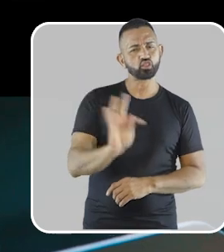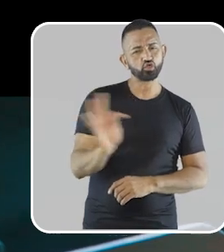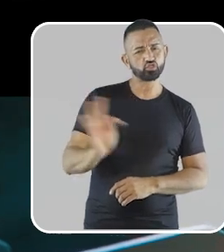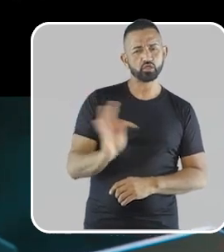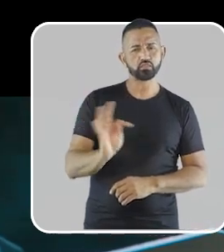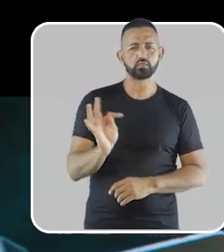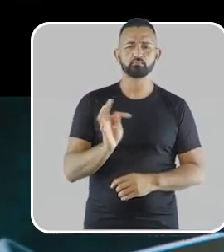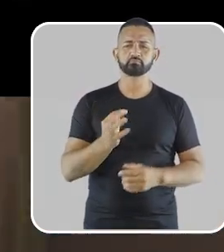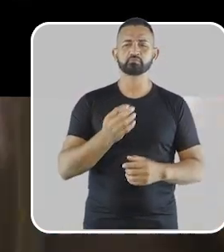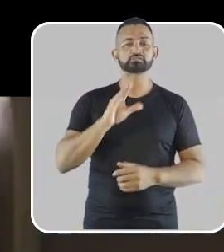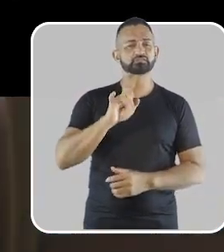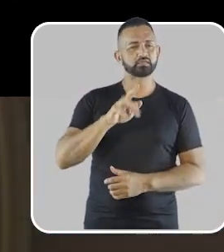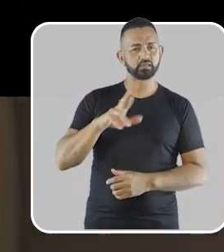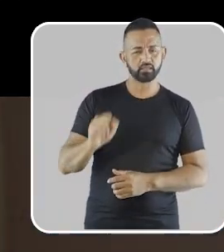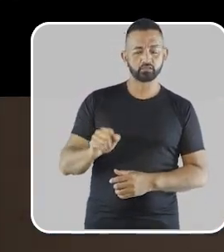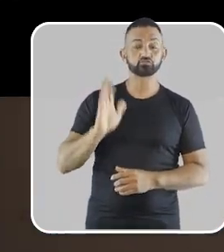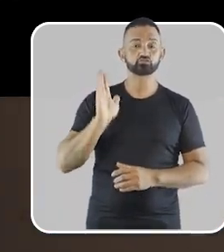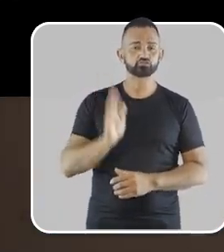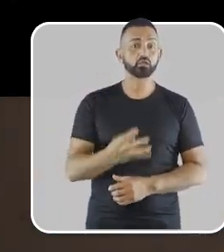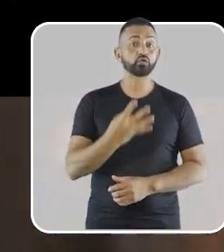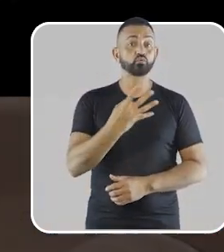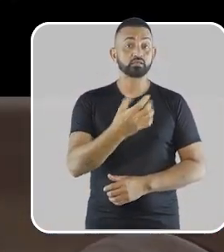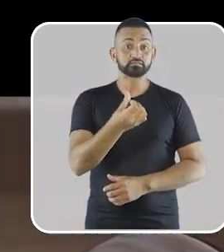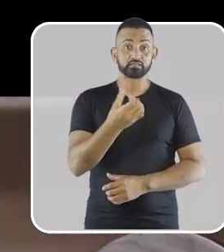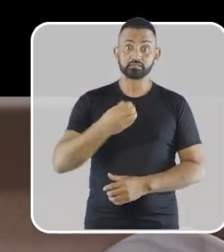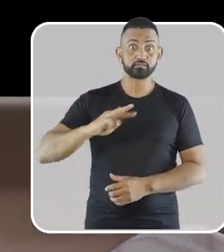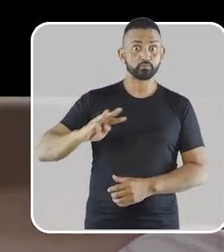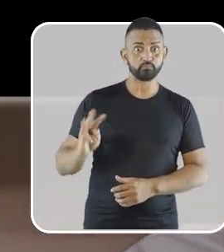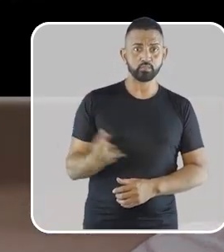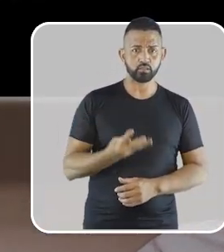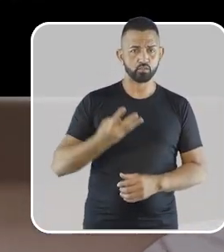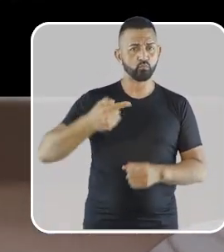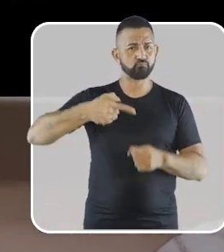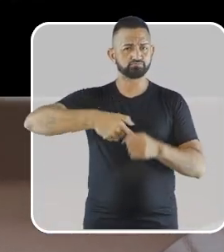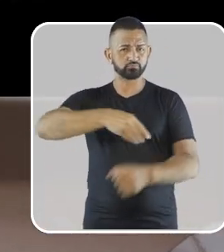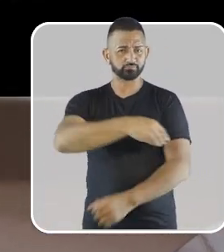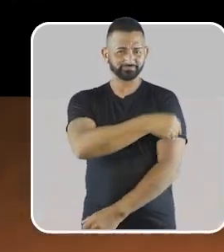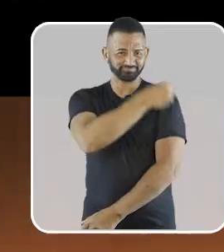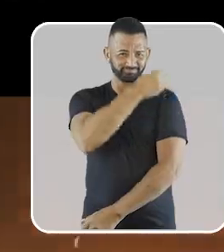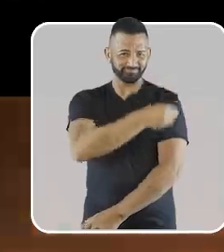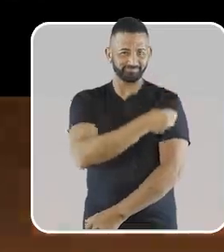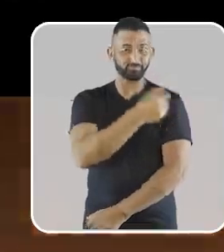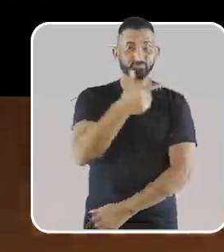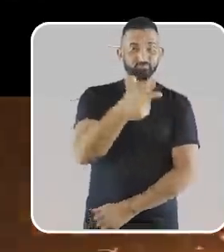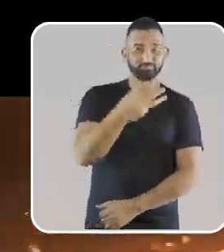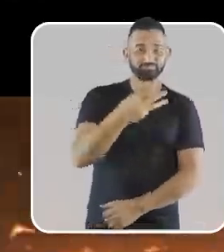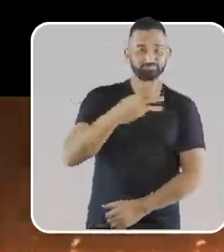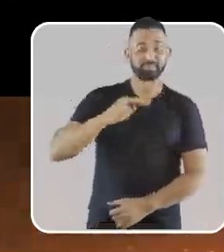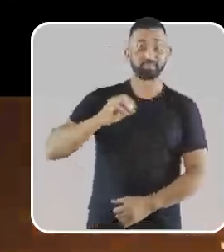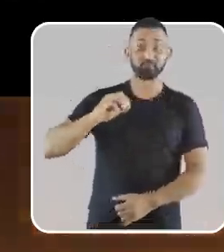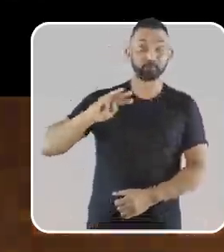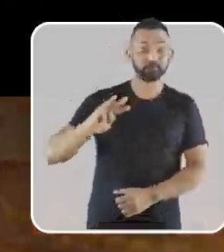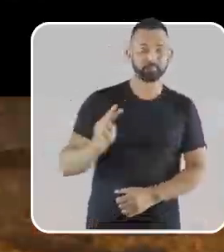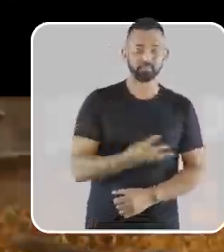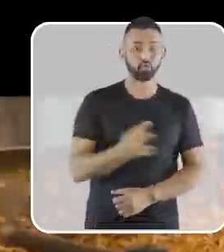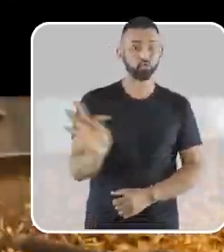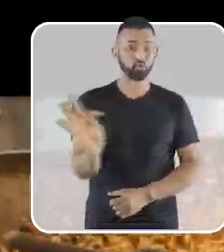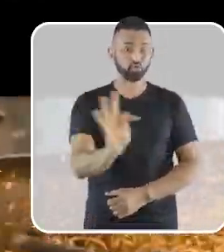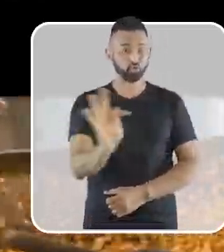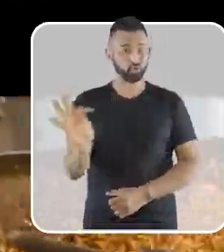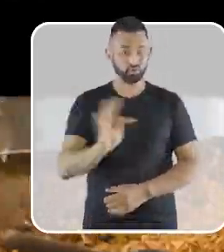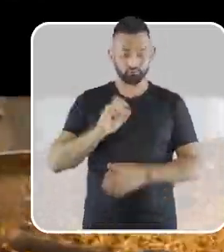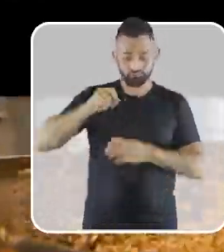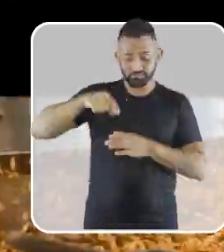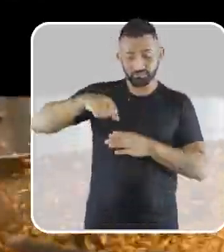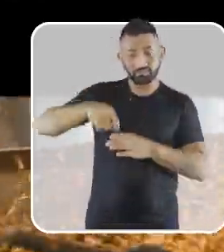cereais, resultando na produção de 460 milhões de litros de etanol, 230 mil toneladas dos